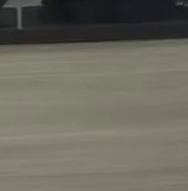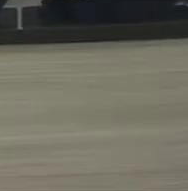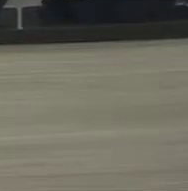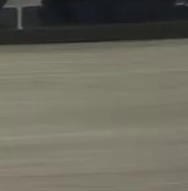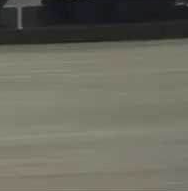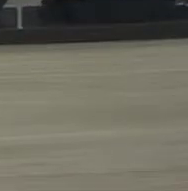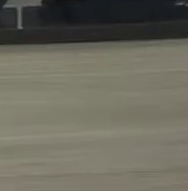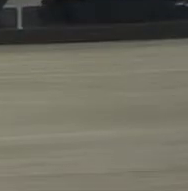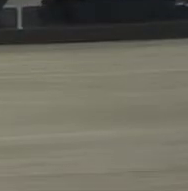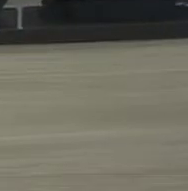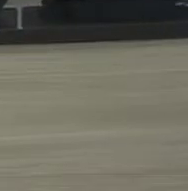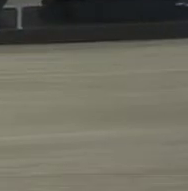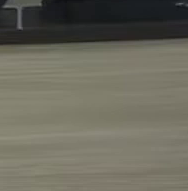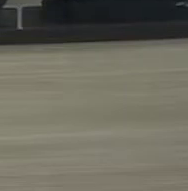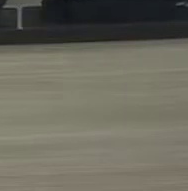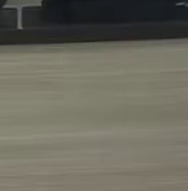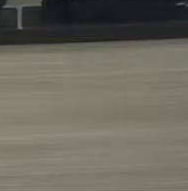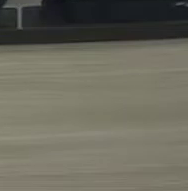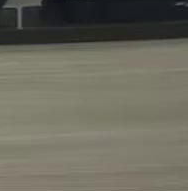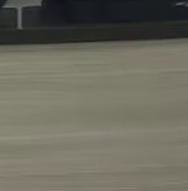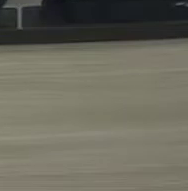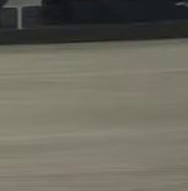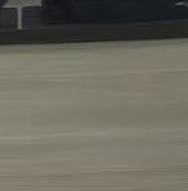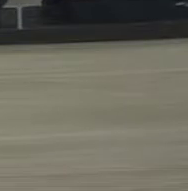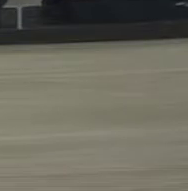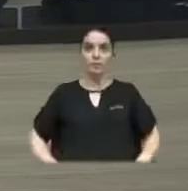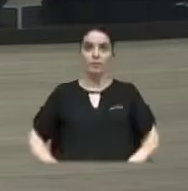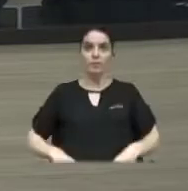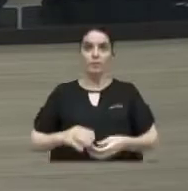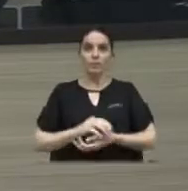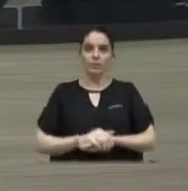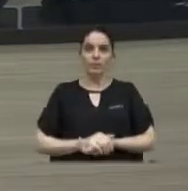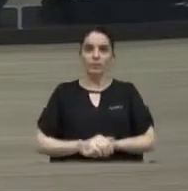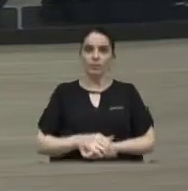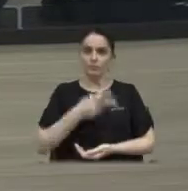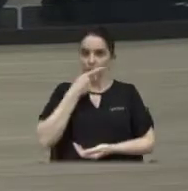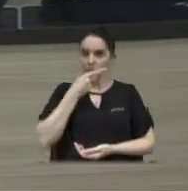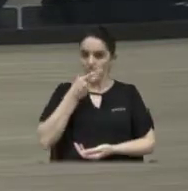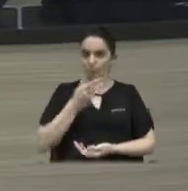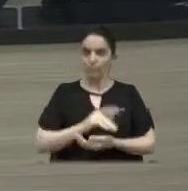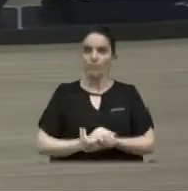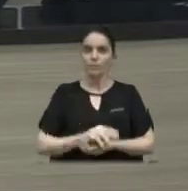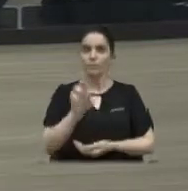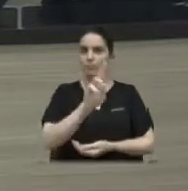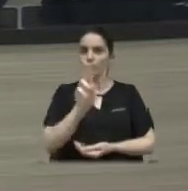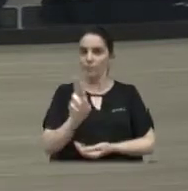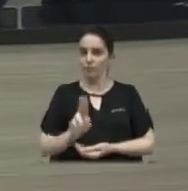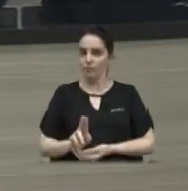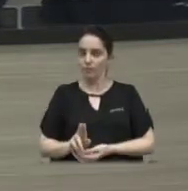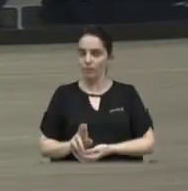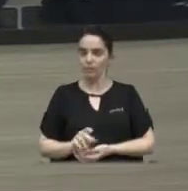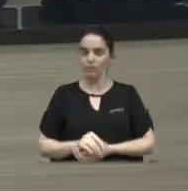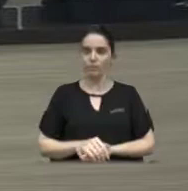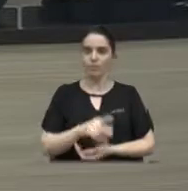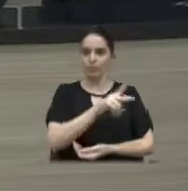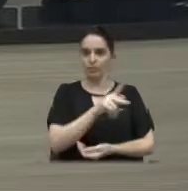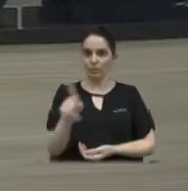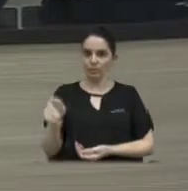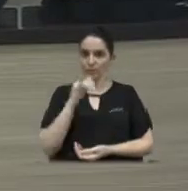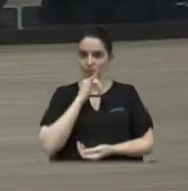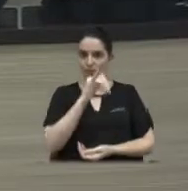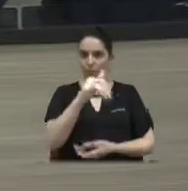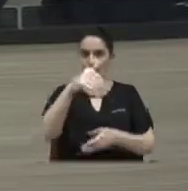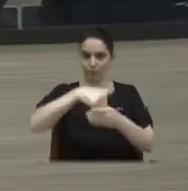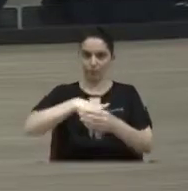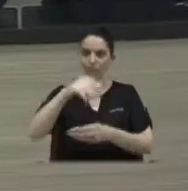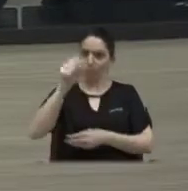A televisão vai mostrar, não, vereador? Sim, presidente, mas... Eu vou falar o nome que, de quem excepcionalmente, votou Vossa sim. Excelência possa divulgar os votos. Sim,